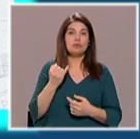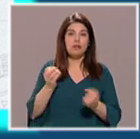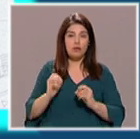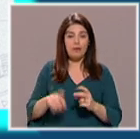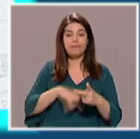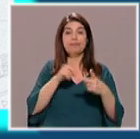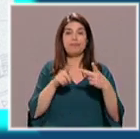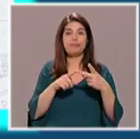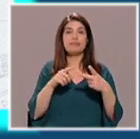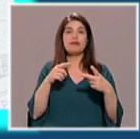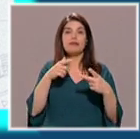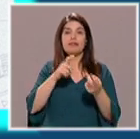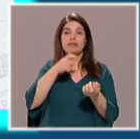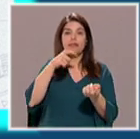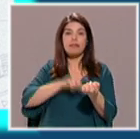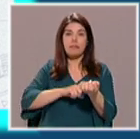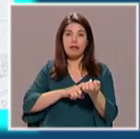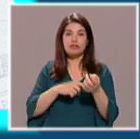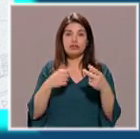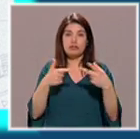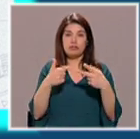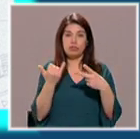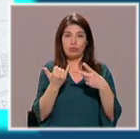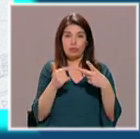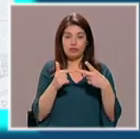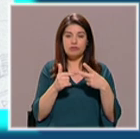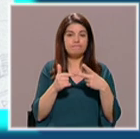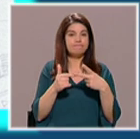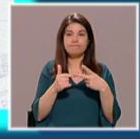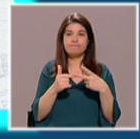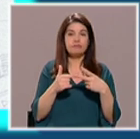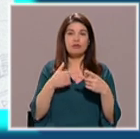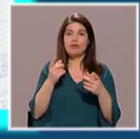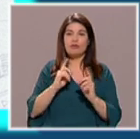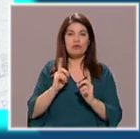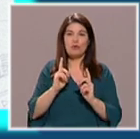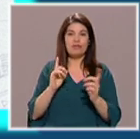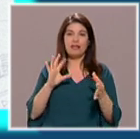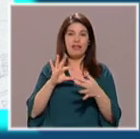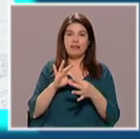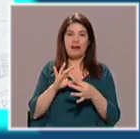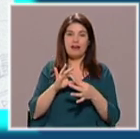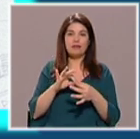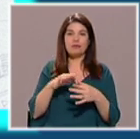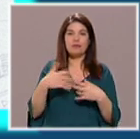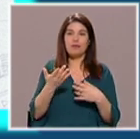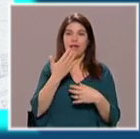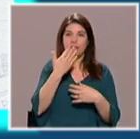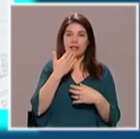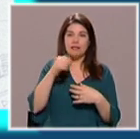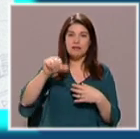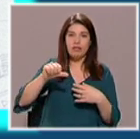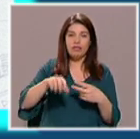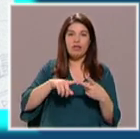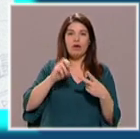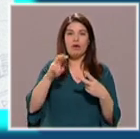diabetes do tipo 2, este tipo de diabetes nada está relacionada com hábitos menos adequados no que diz respeito à alimentação